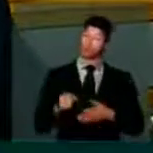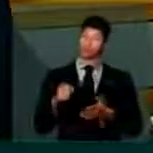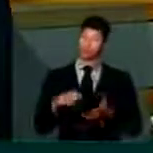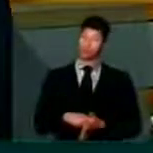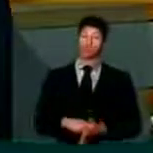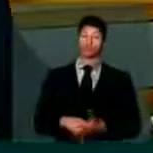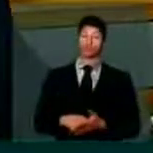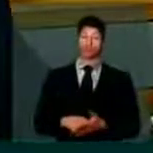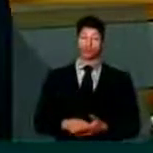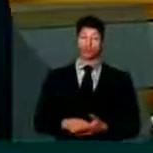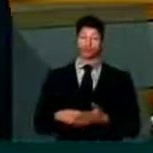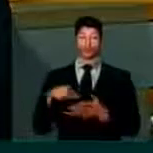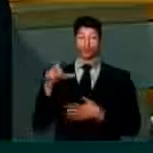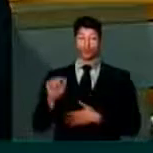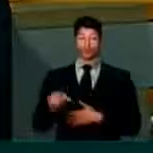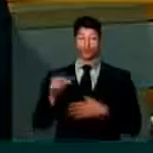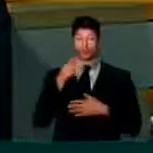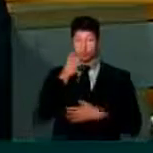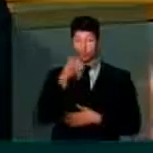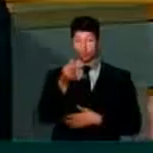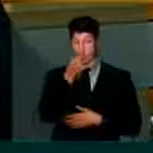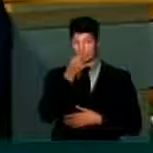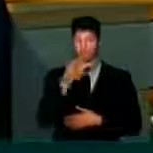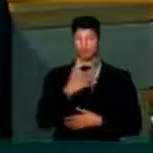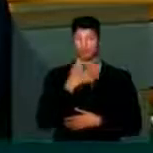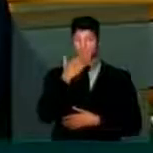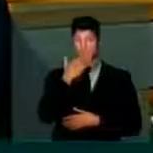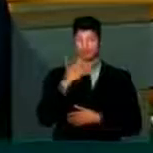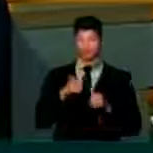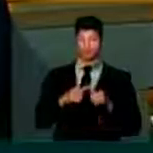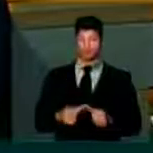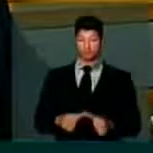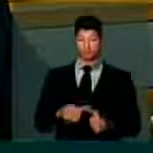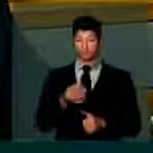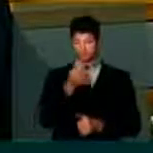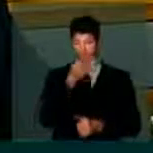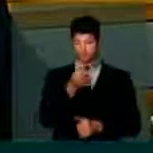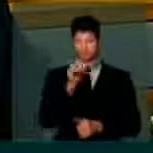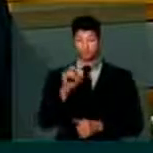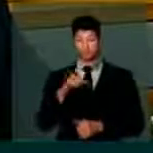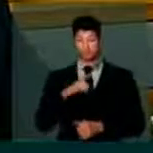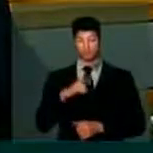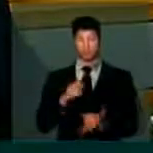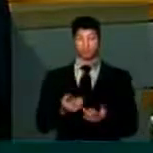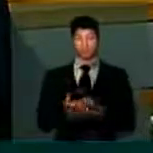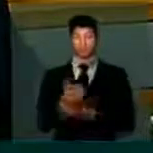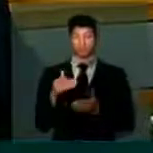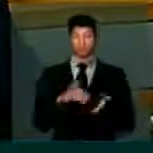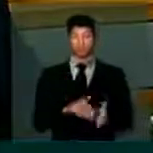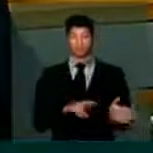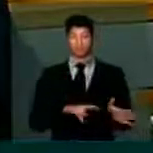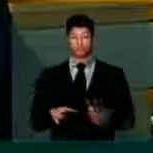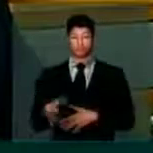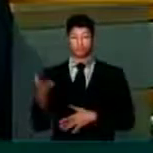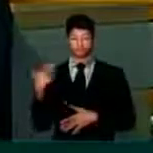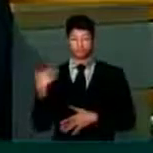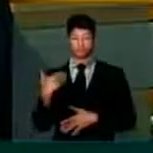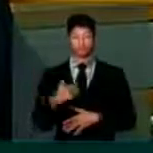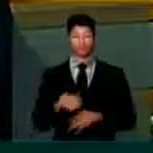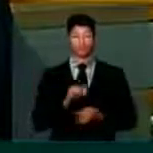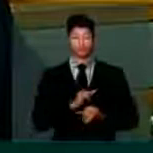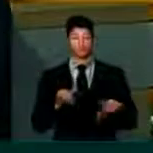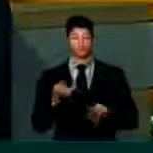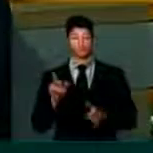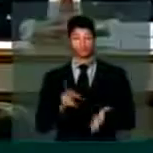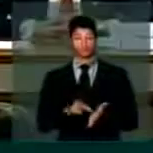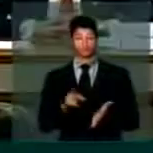sentença transitada em julgado. É esse o desabafo, e o meu pedido fica ao nosso relator, e eu tenho elogiado nas últimas sessões o relator,